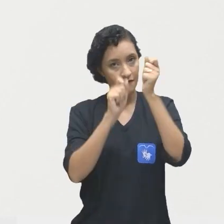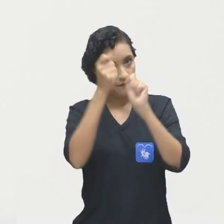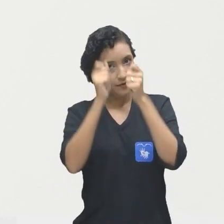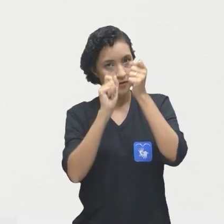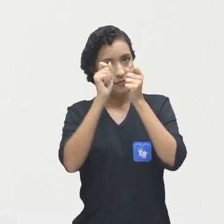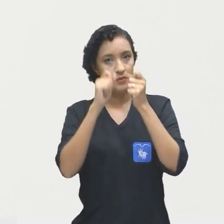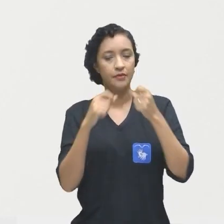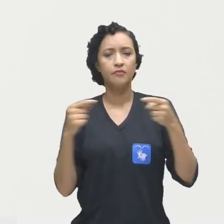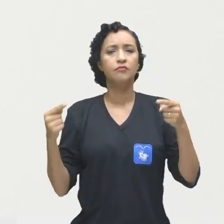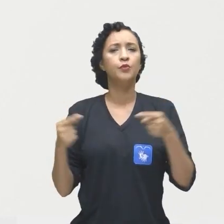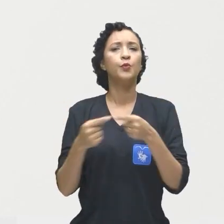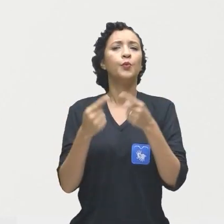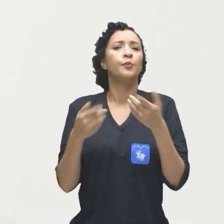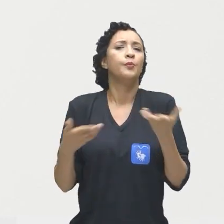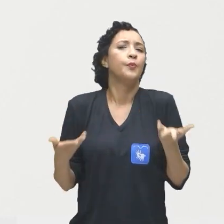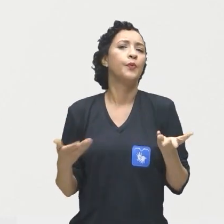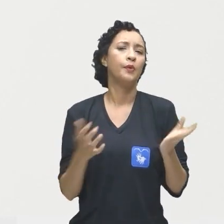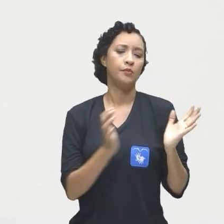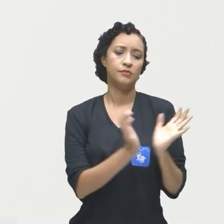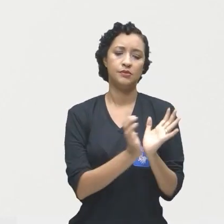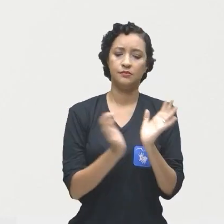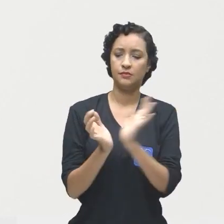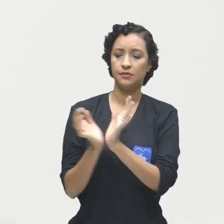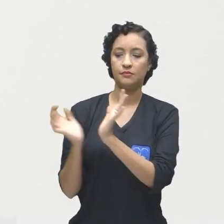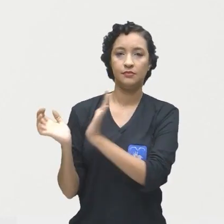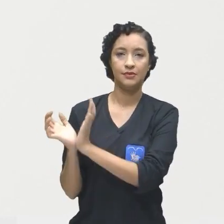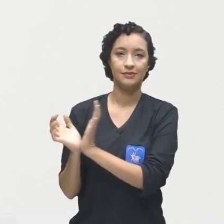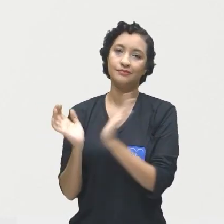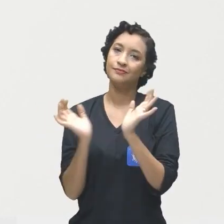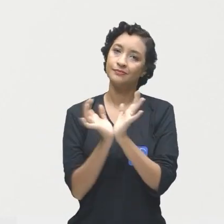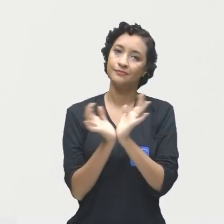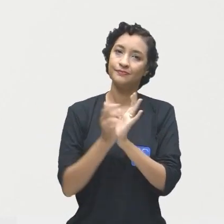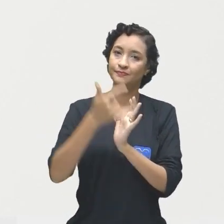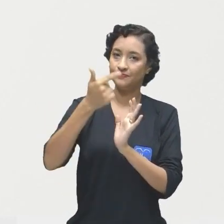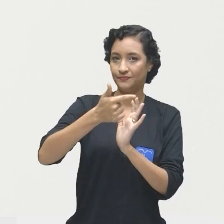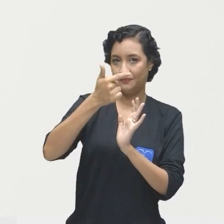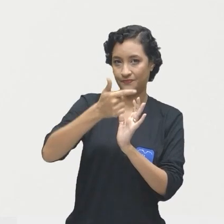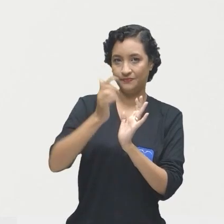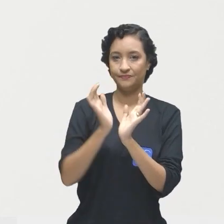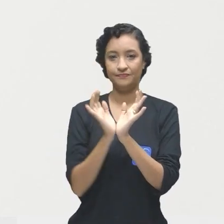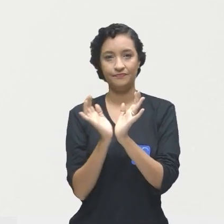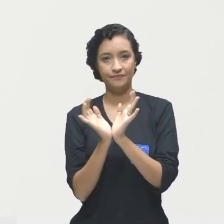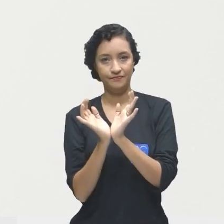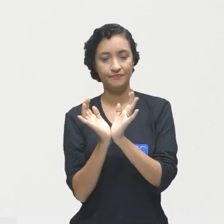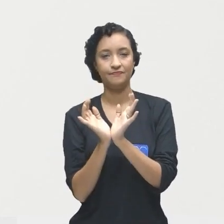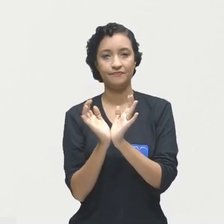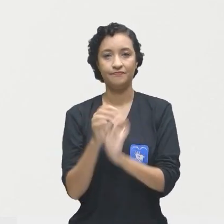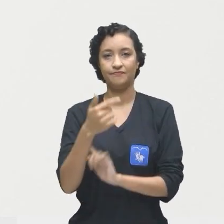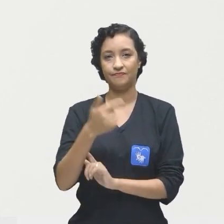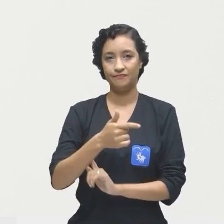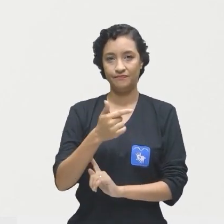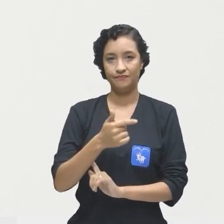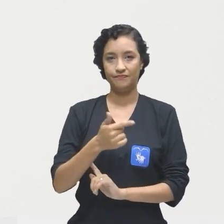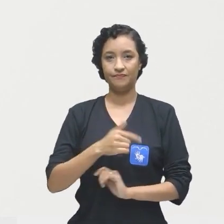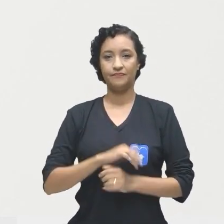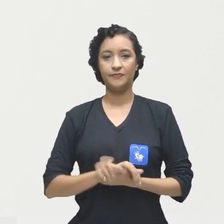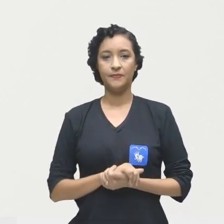fábrica, a fábrica é da indústria, então é do segundo setor. E o segundo setor é